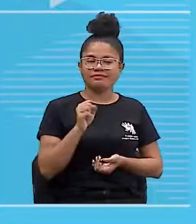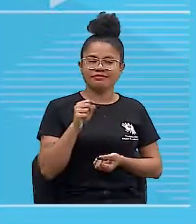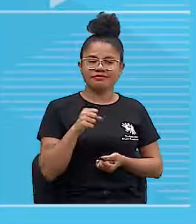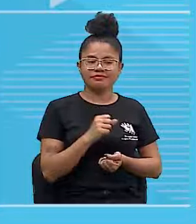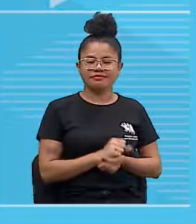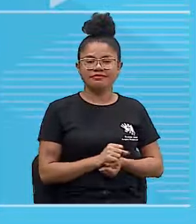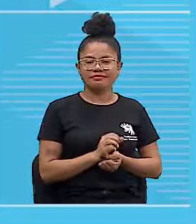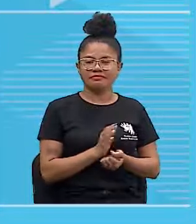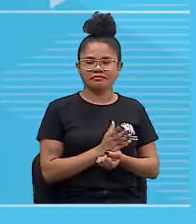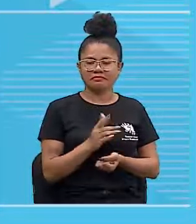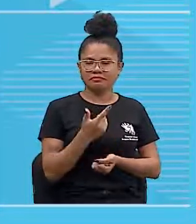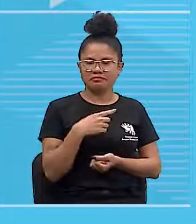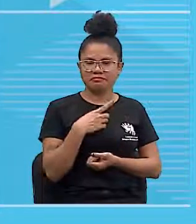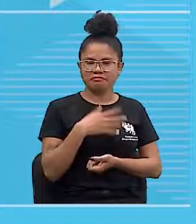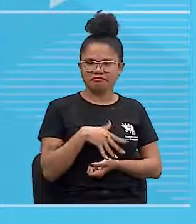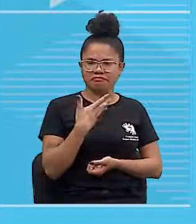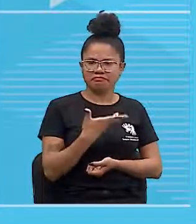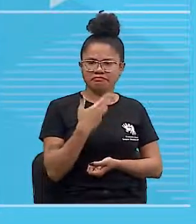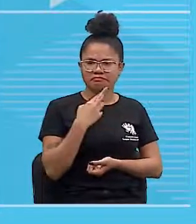parece que ninguém teve coragem de mandar o gabarito não ó